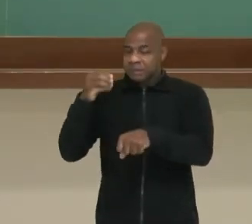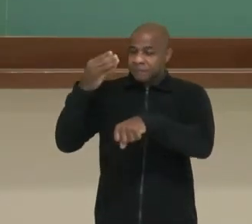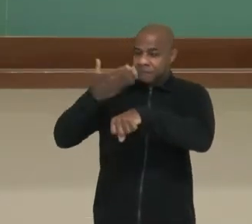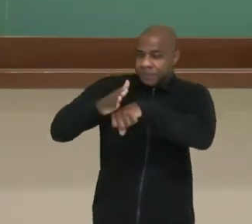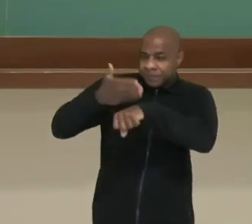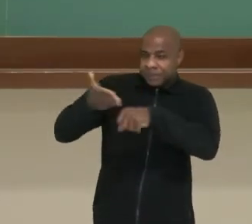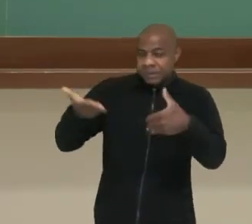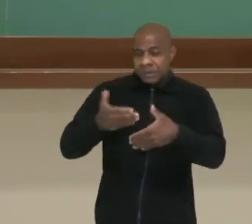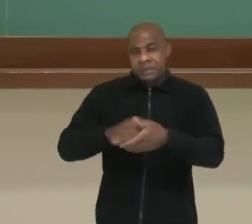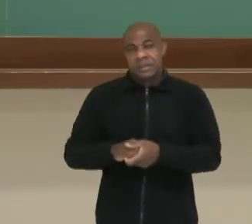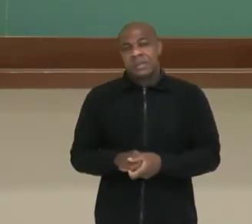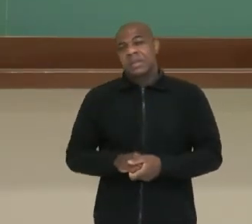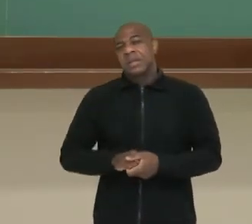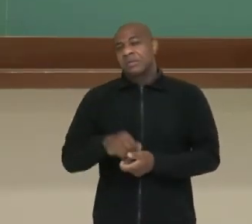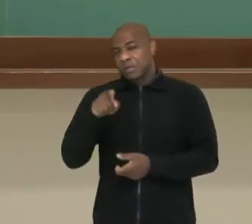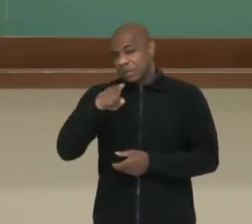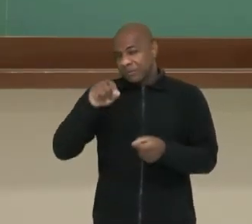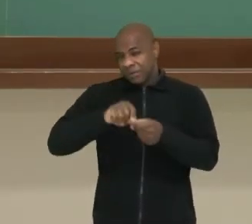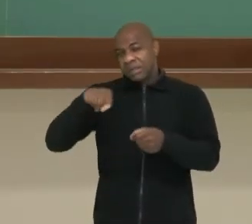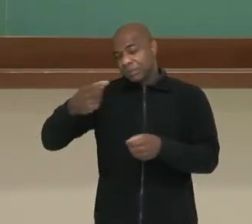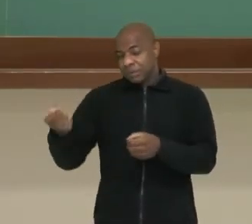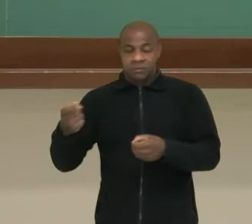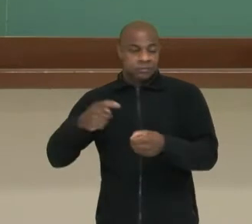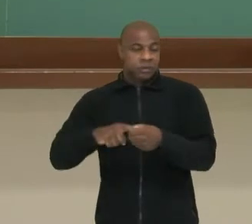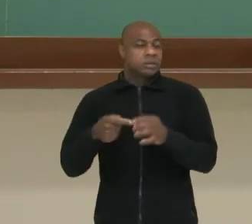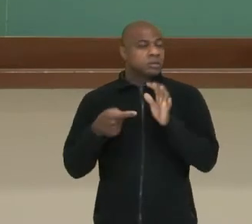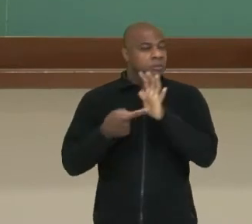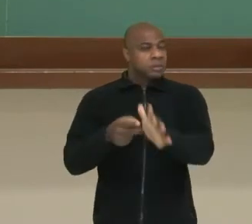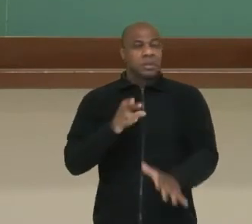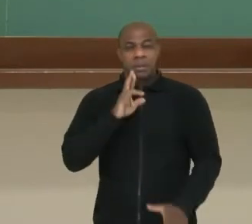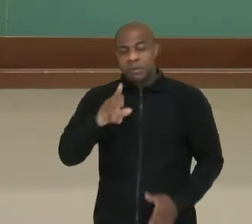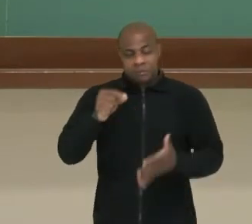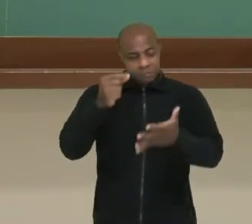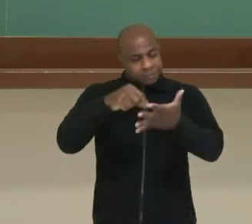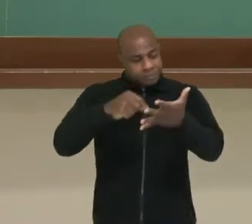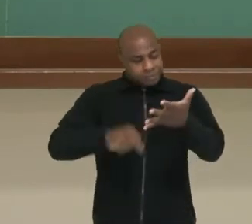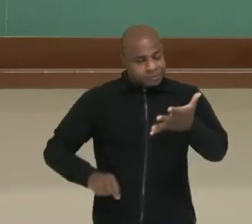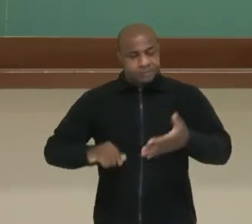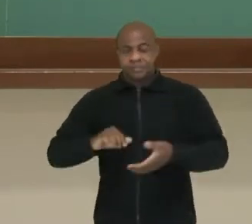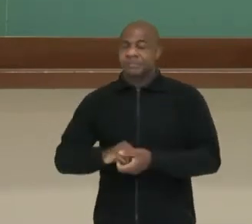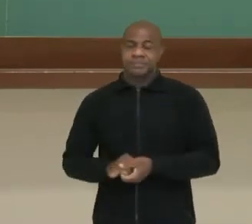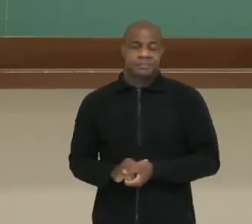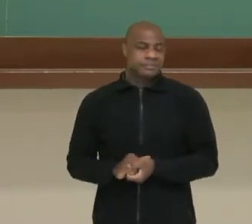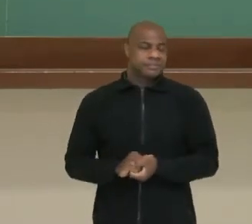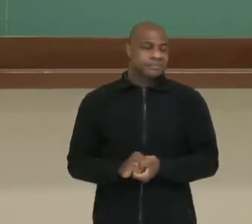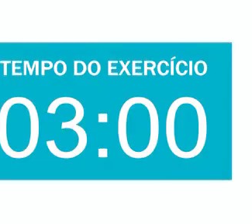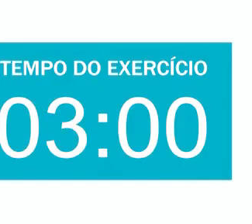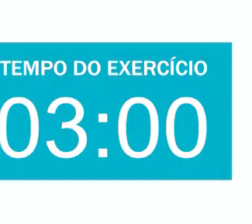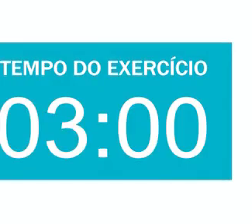espero que você acerte. E daqui a pouco nós vamos retornar com a correção desse exercício.